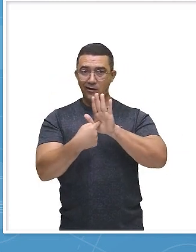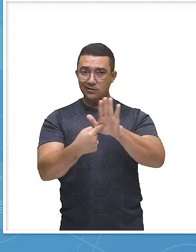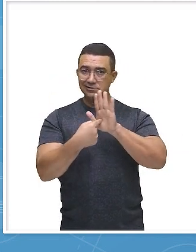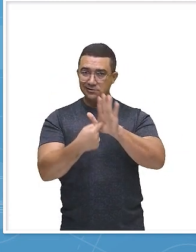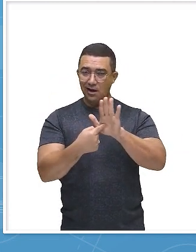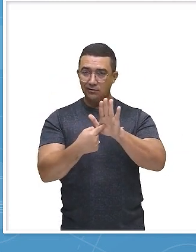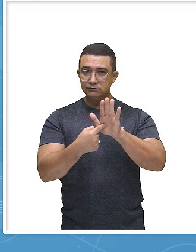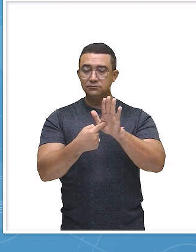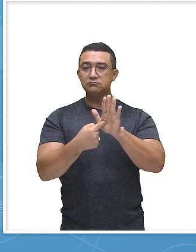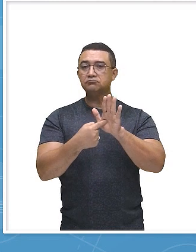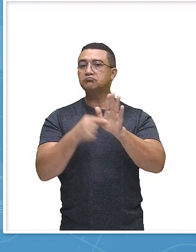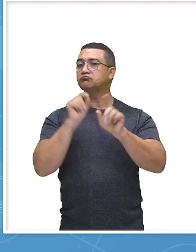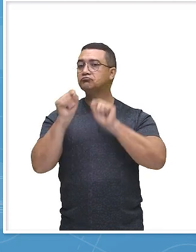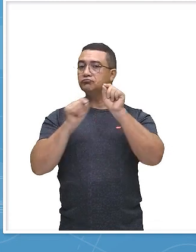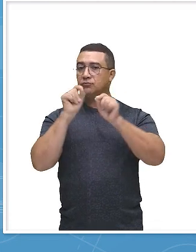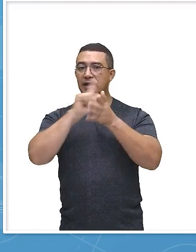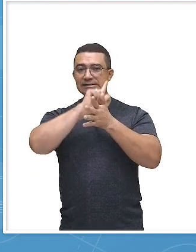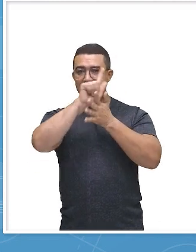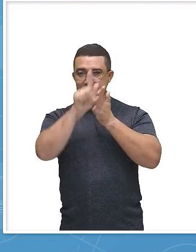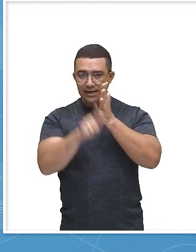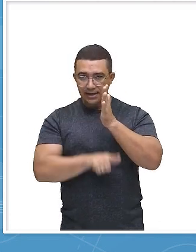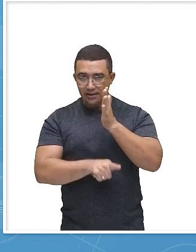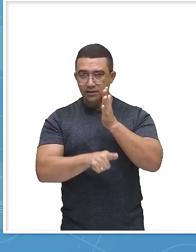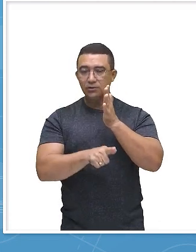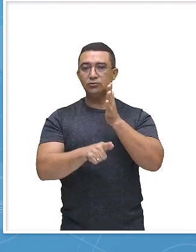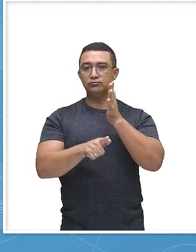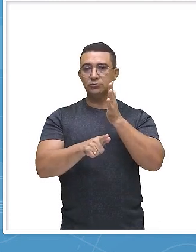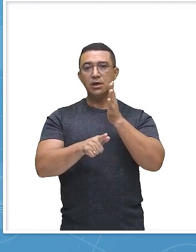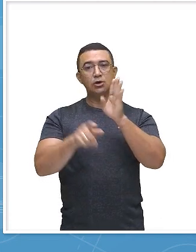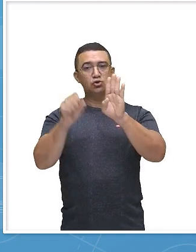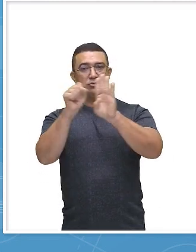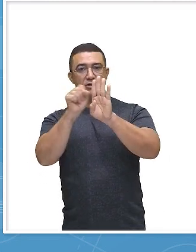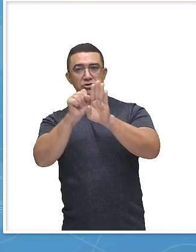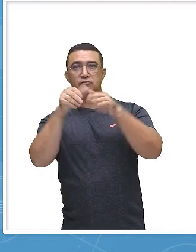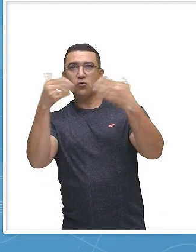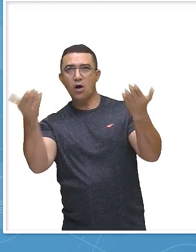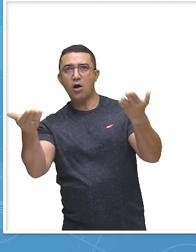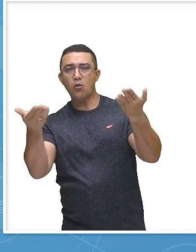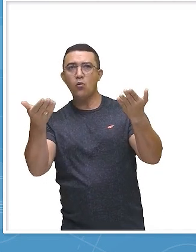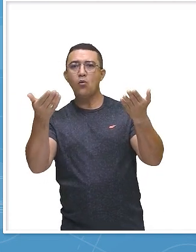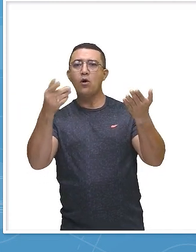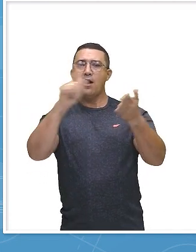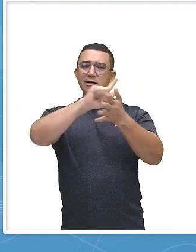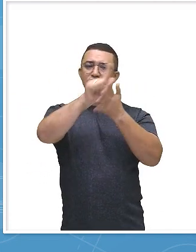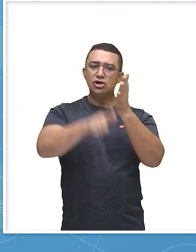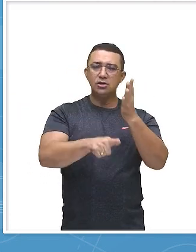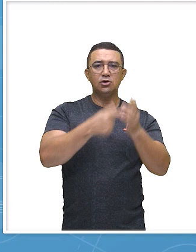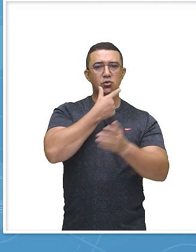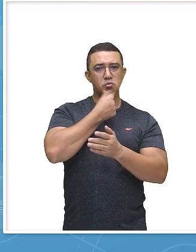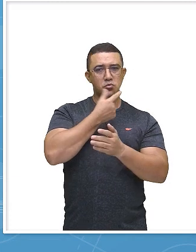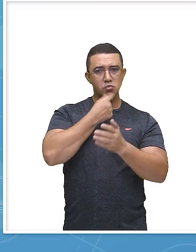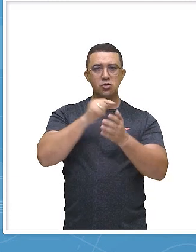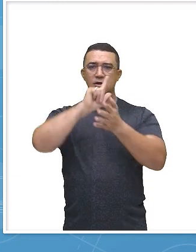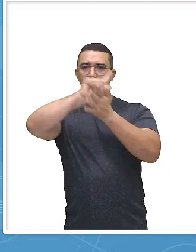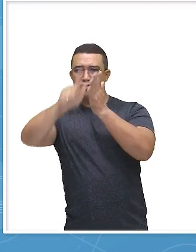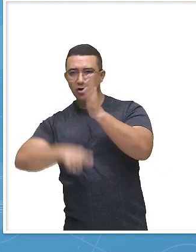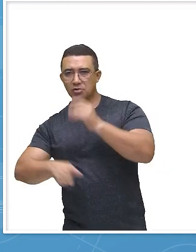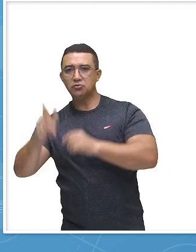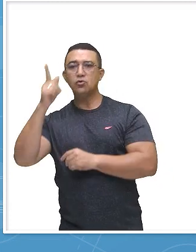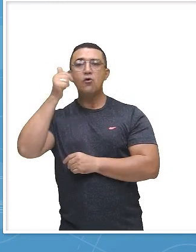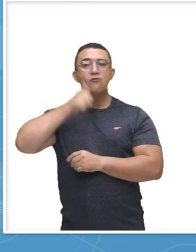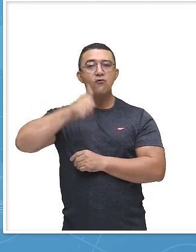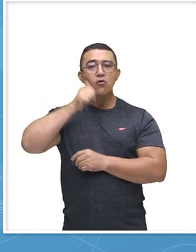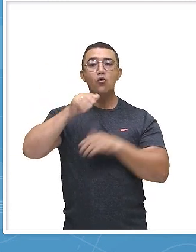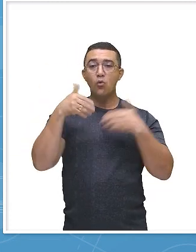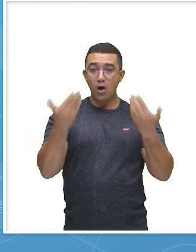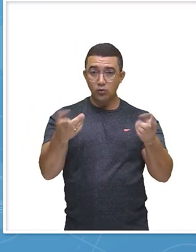apontar o quê? O gênero, se esse substantivo pertence ao gênero masculino ou ao gênero feminino.